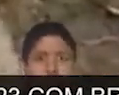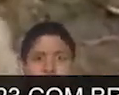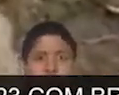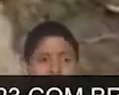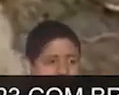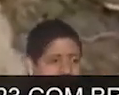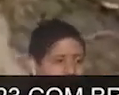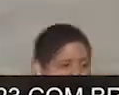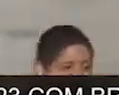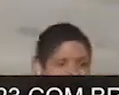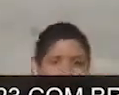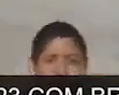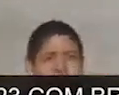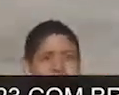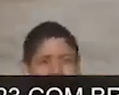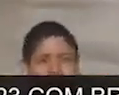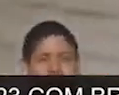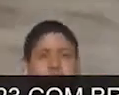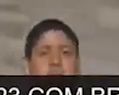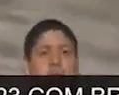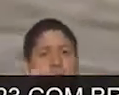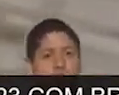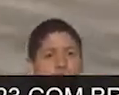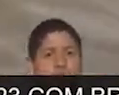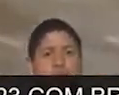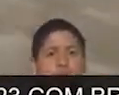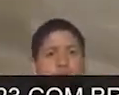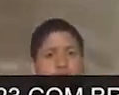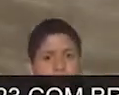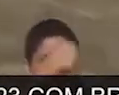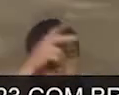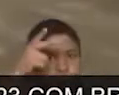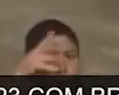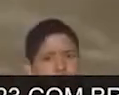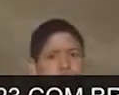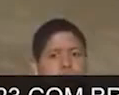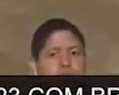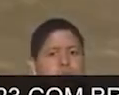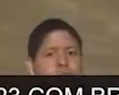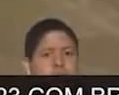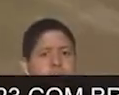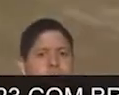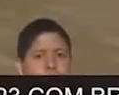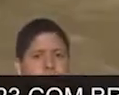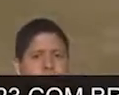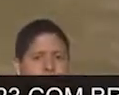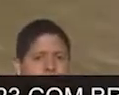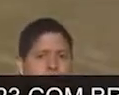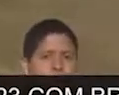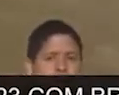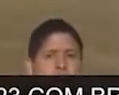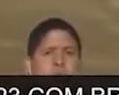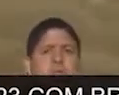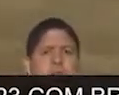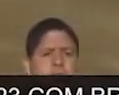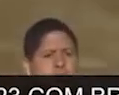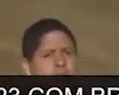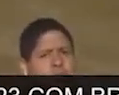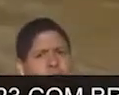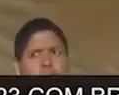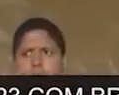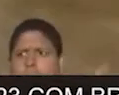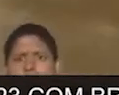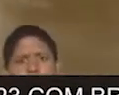ficou comprometido. A região sul do município foi colocada em estado de atenção pelo Centro Nacional de Monitoramento e Alertas de